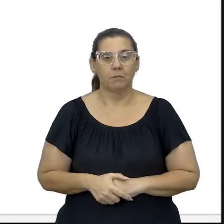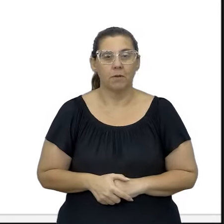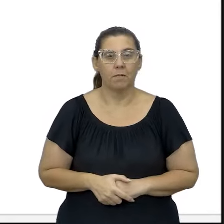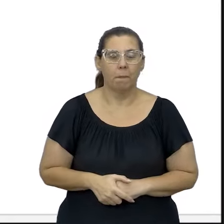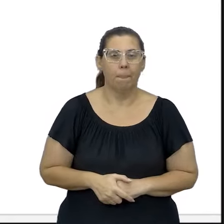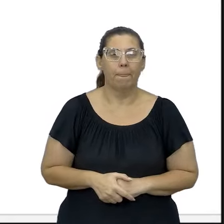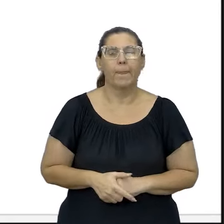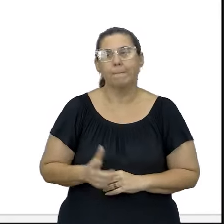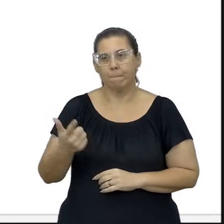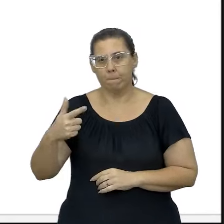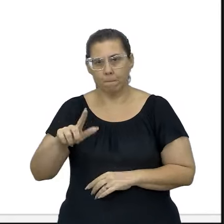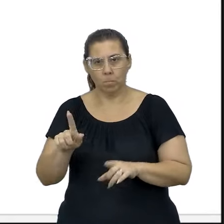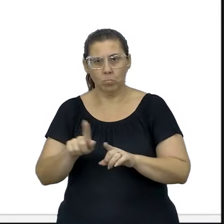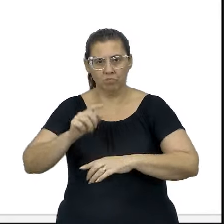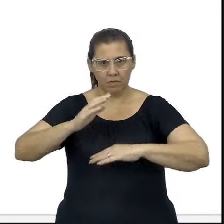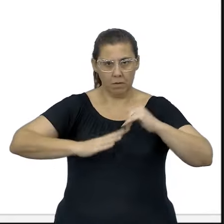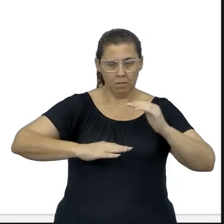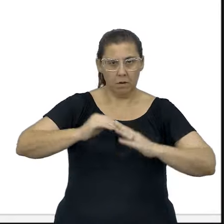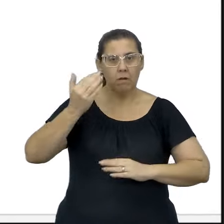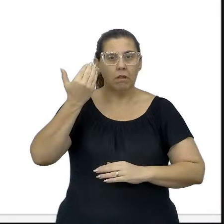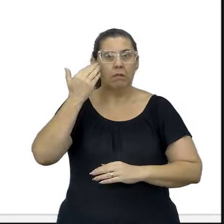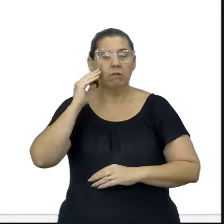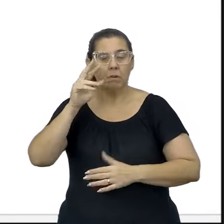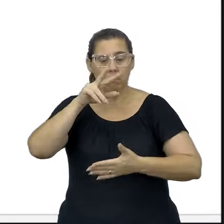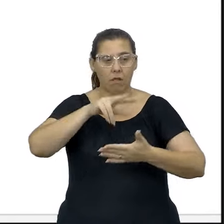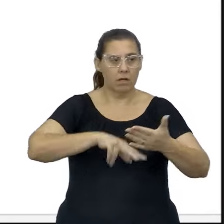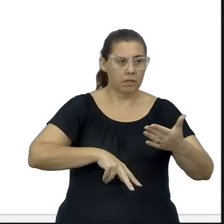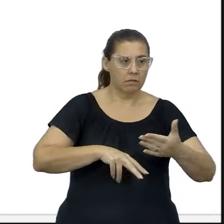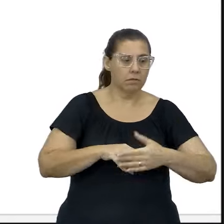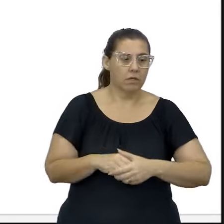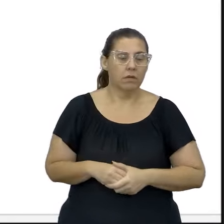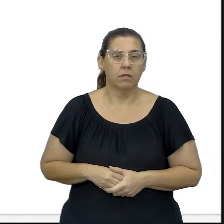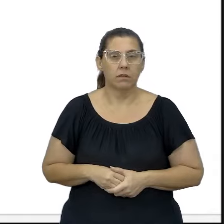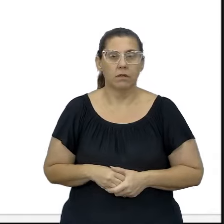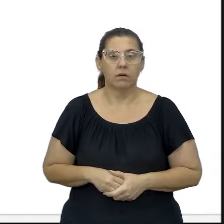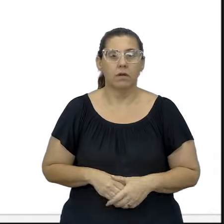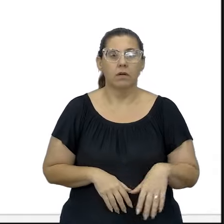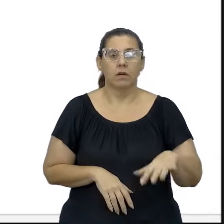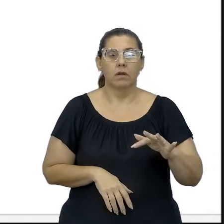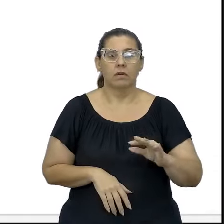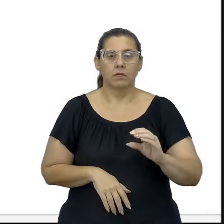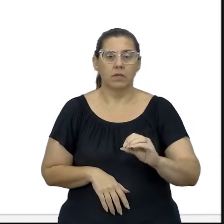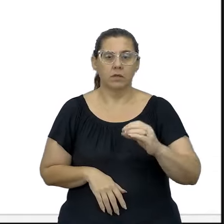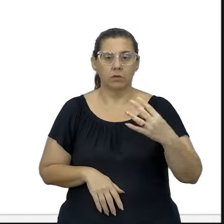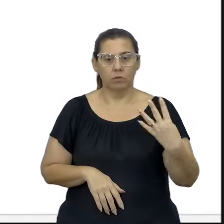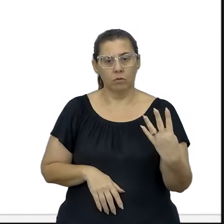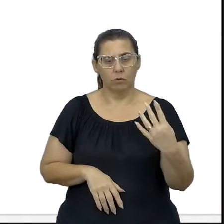E outras habilidades de compreensão e leitura são a